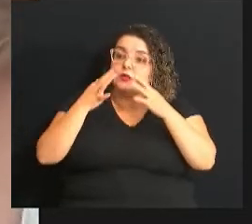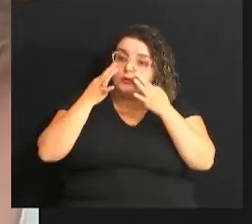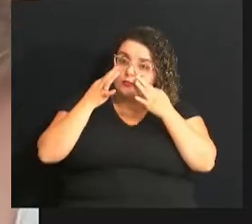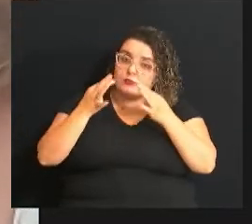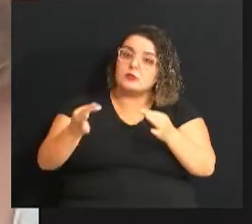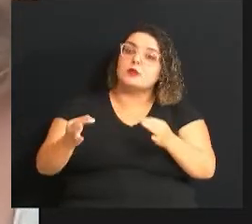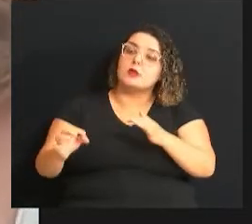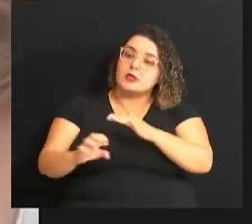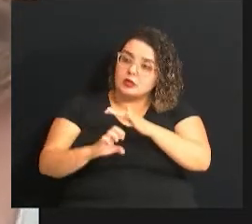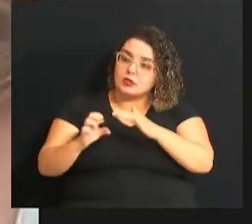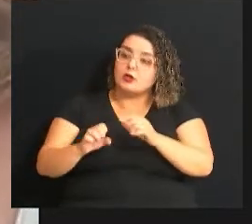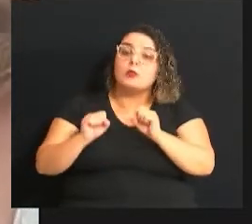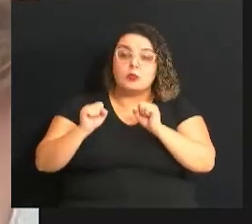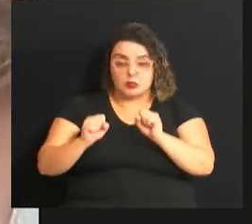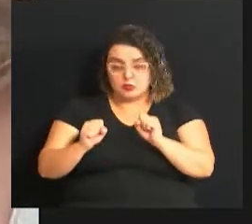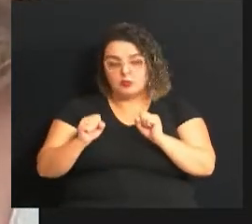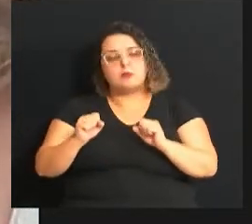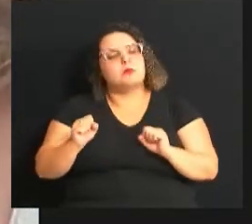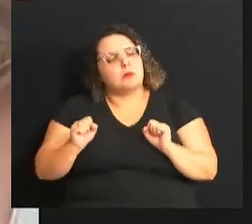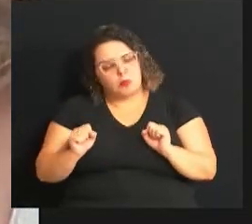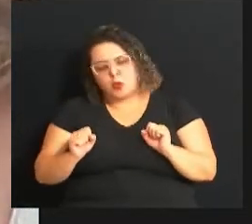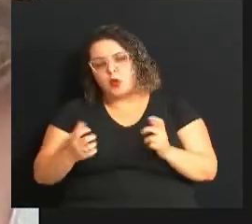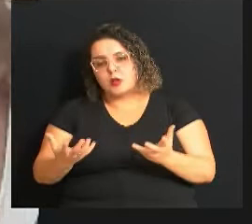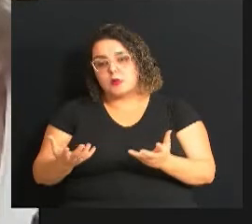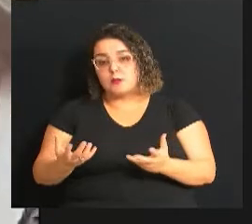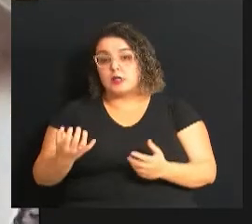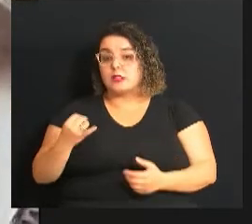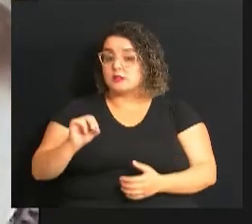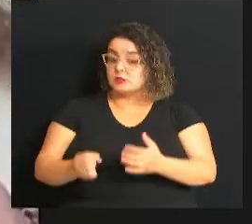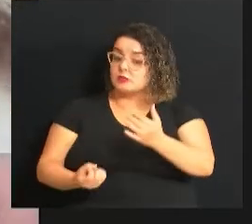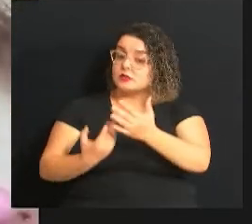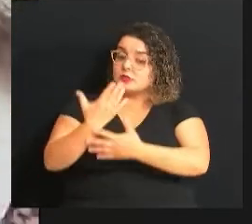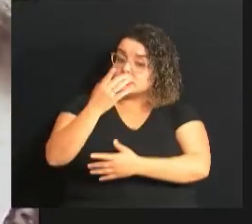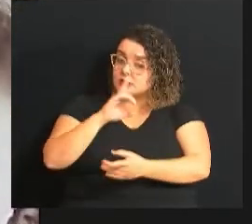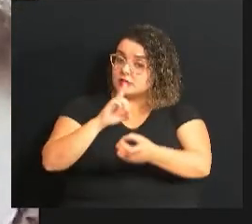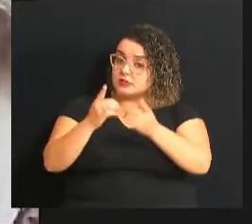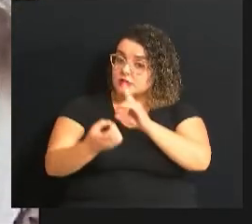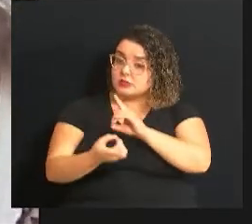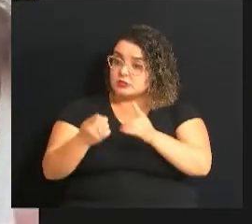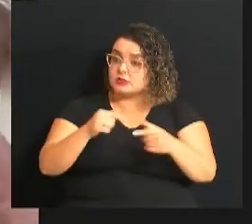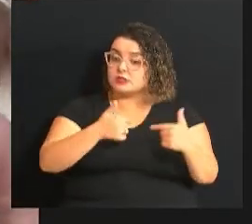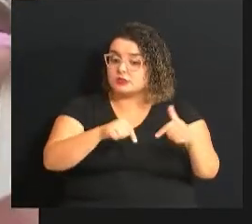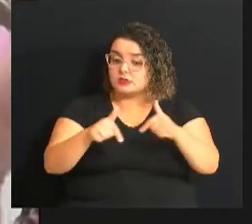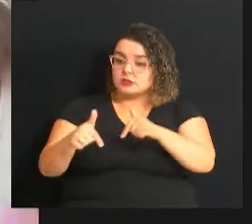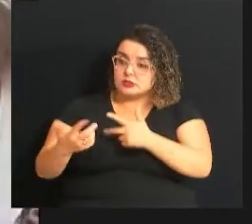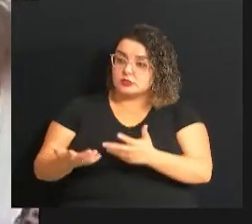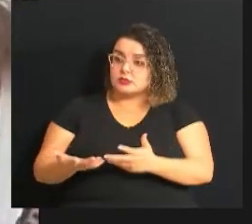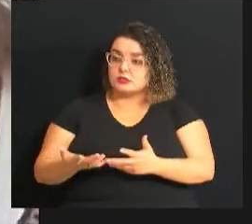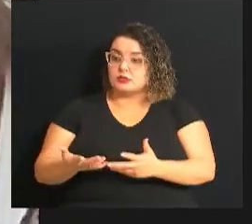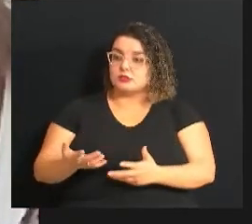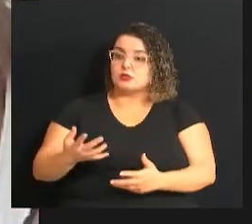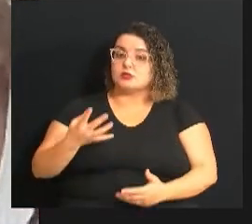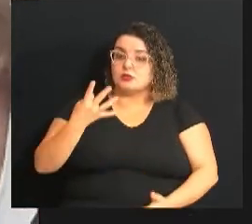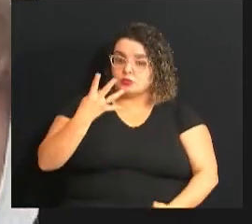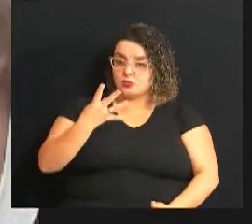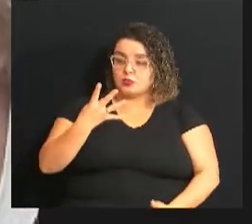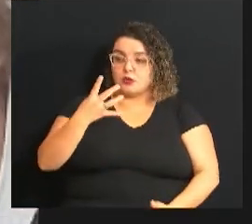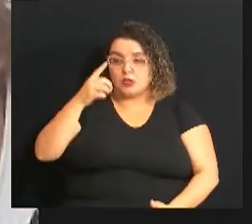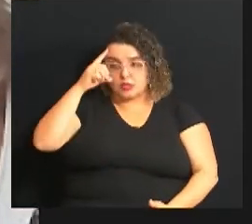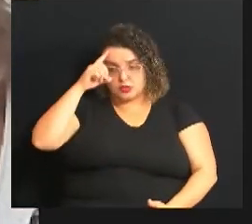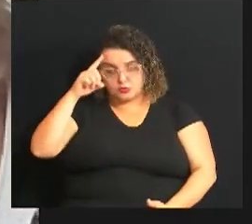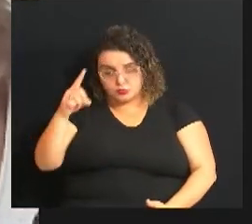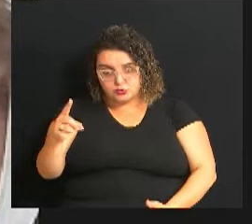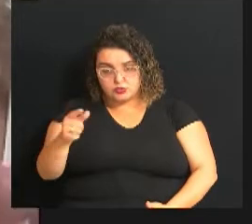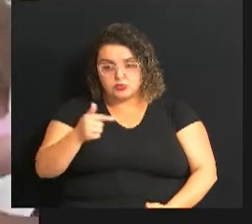empresas. Poder pode, mas se eu crio essa dinâmica de trabalhas apenas 4 dias